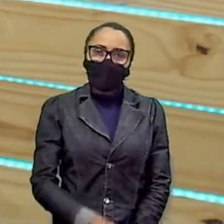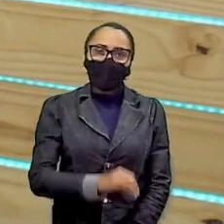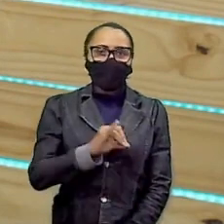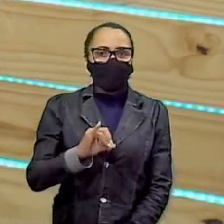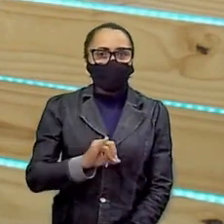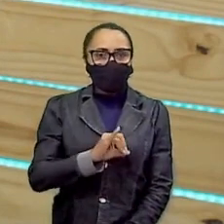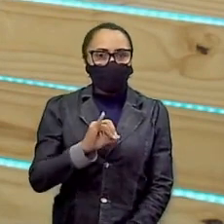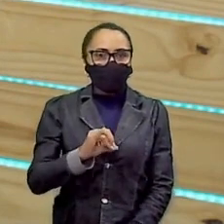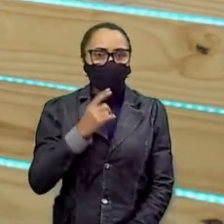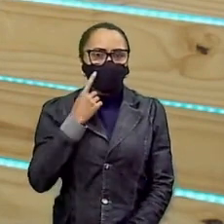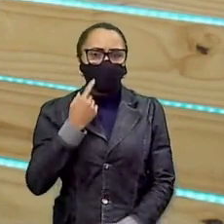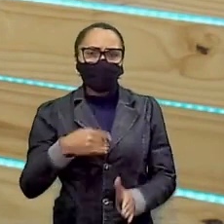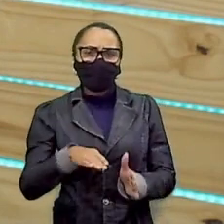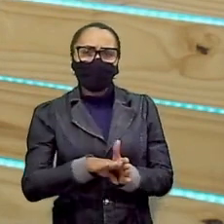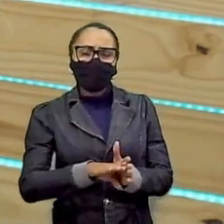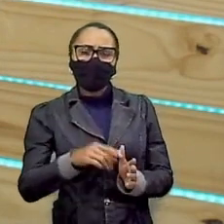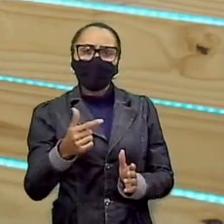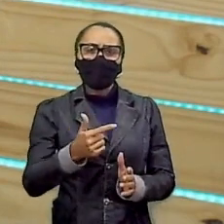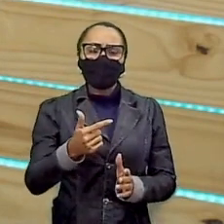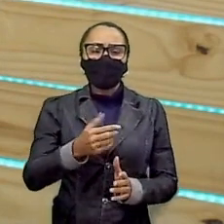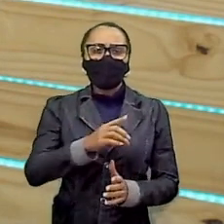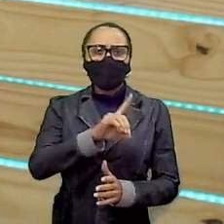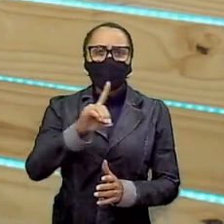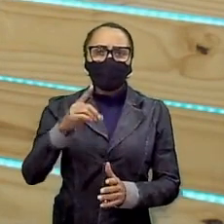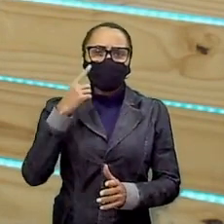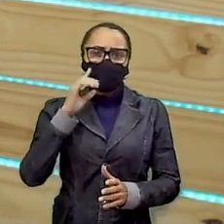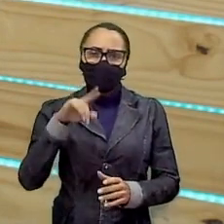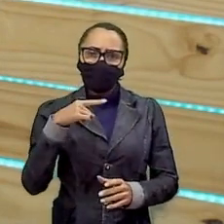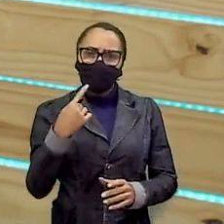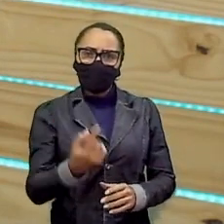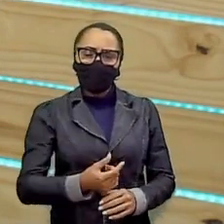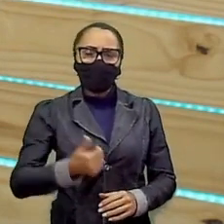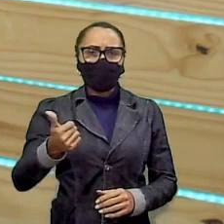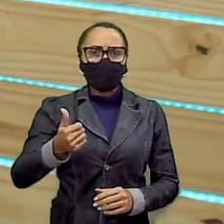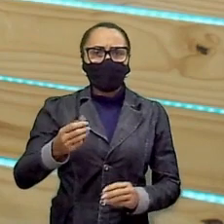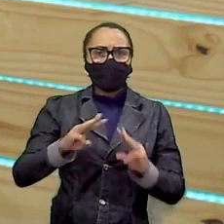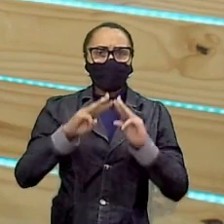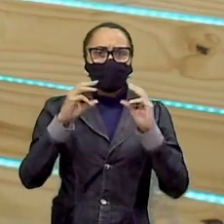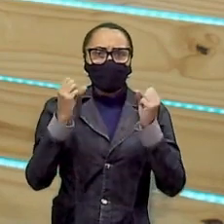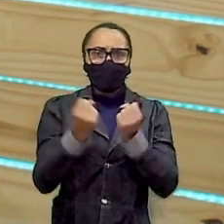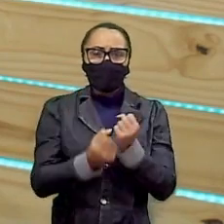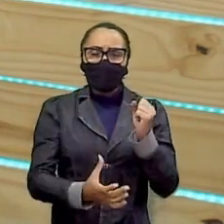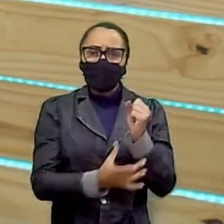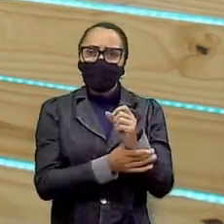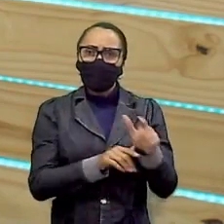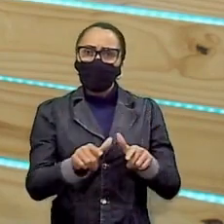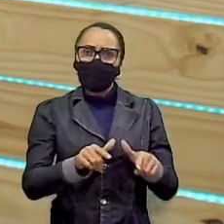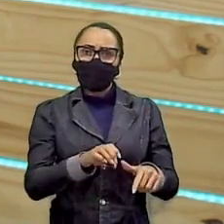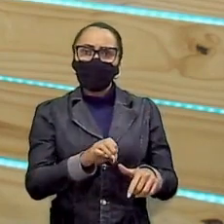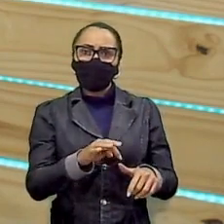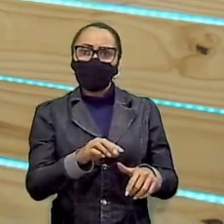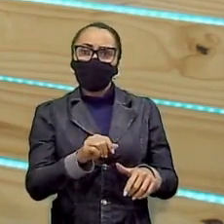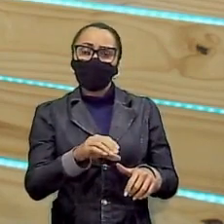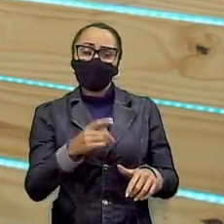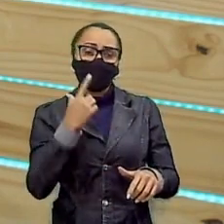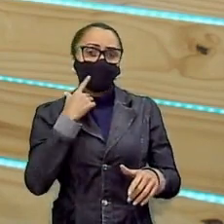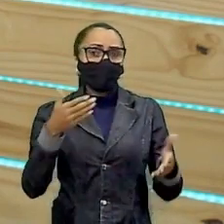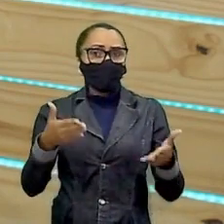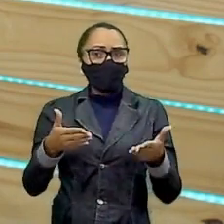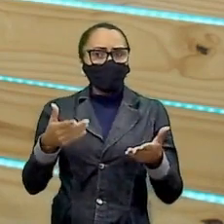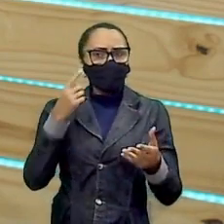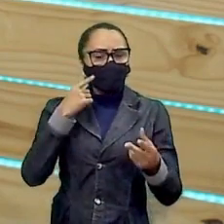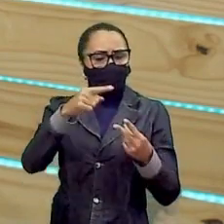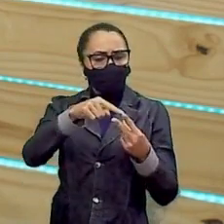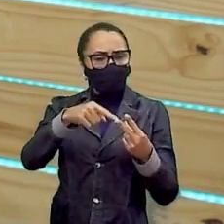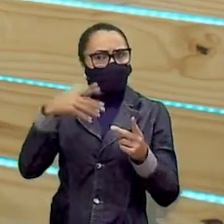Olá, pessoal! Chegamos ao nosso segundo dia do nosso primeiro workshop de segurança do trabalho da ETEPAC. E hoje teremos mais